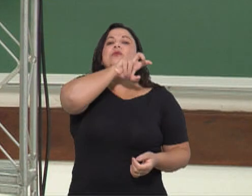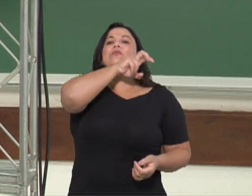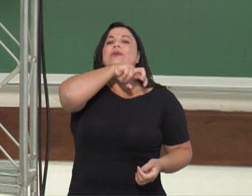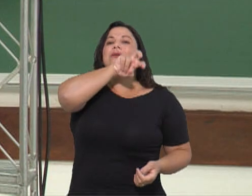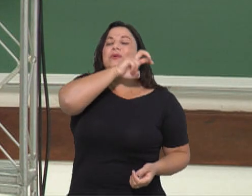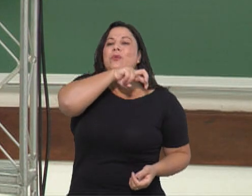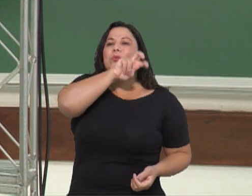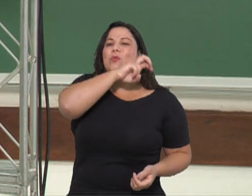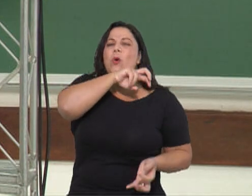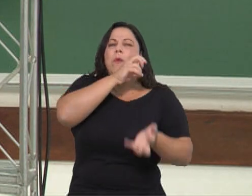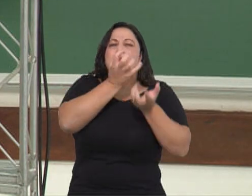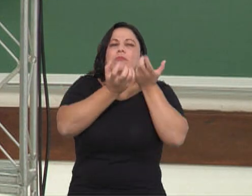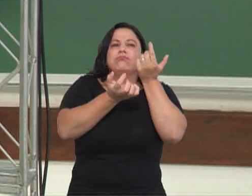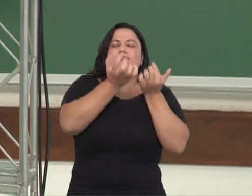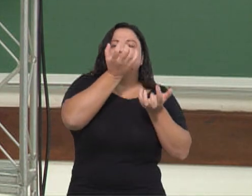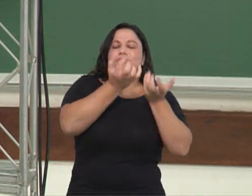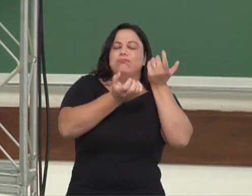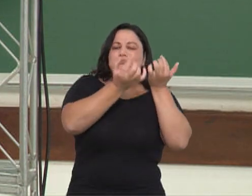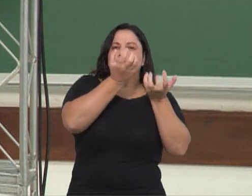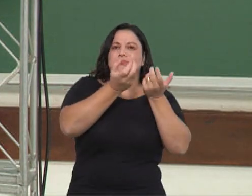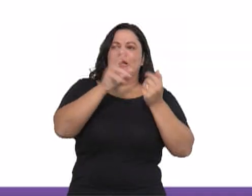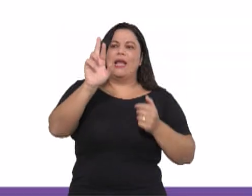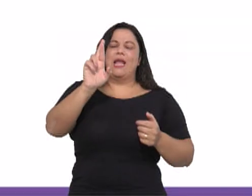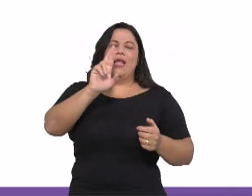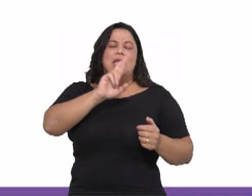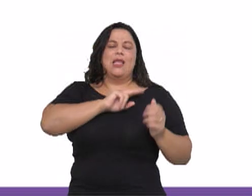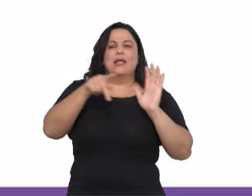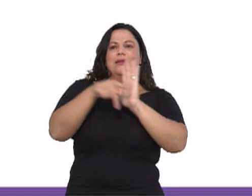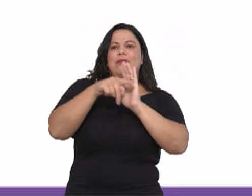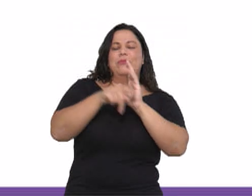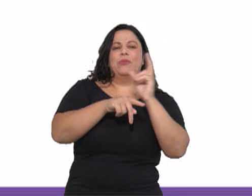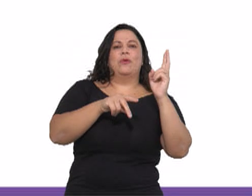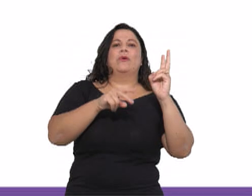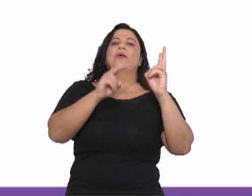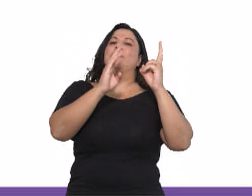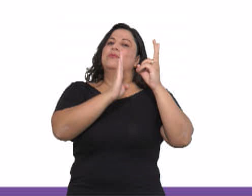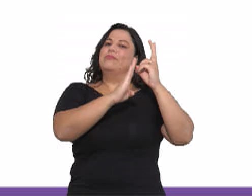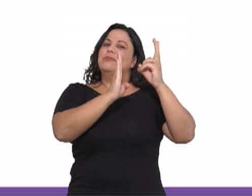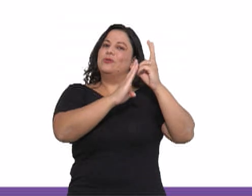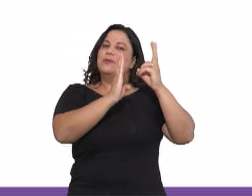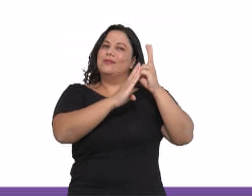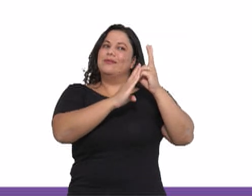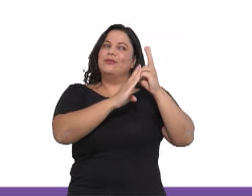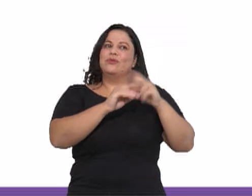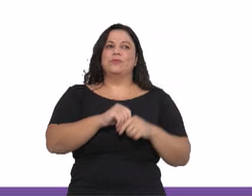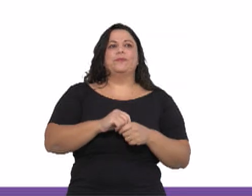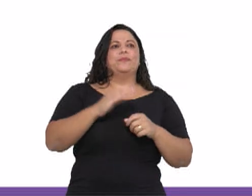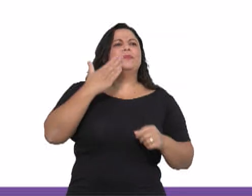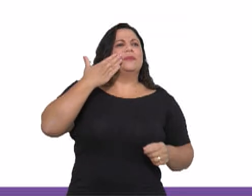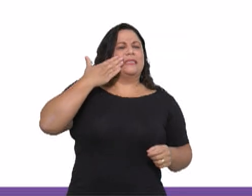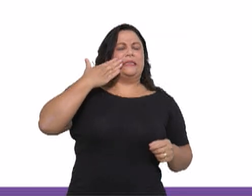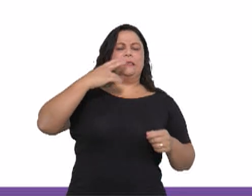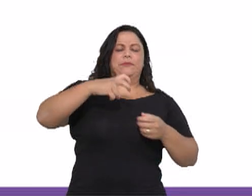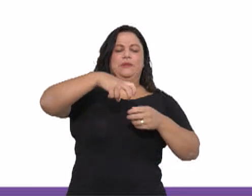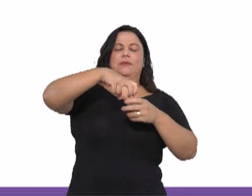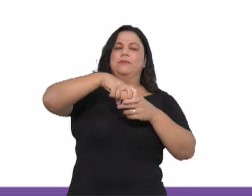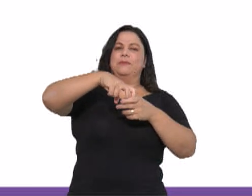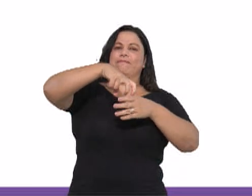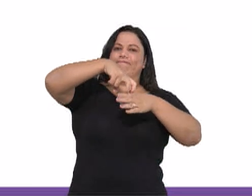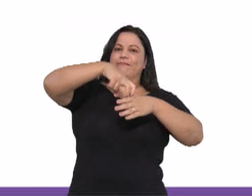relação com a religiosidade indígena. O curupira também, dá para ver aqui a imagem dele pé virado, ele é um indígena. O